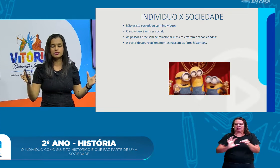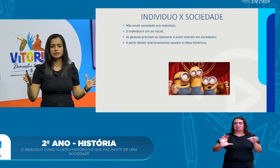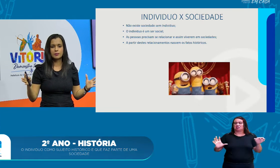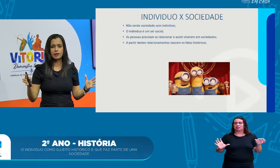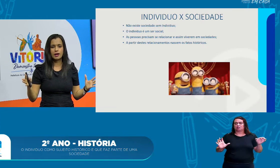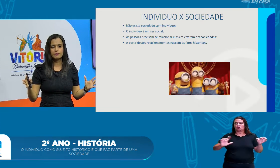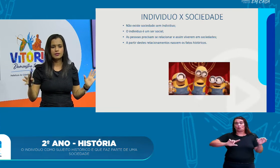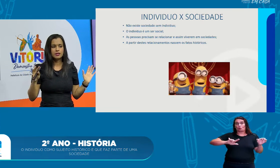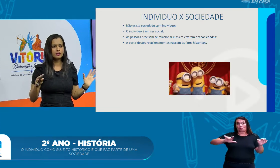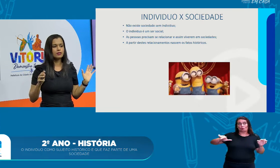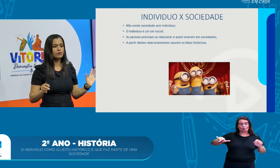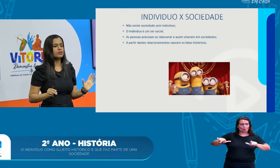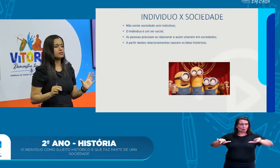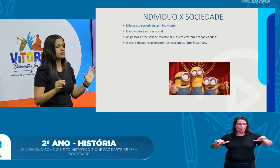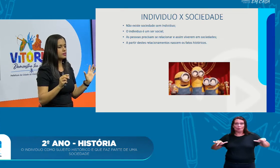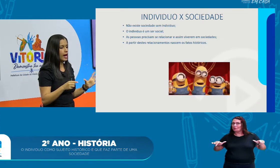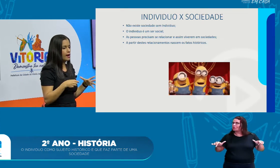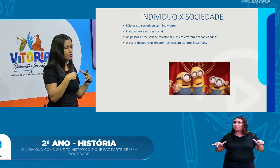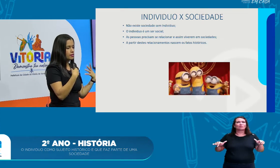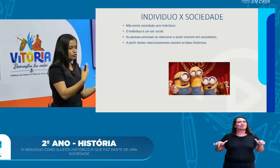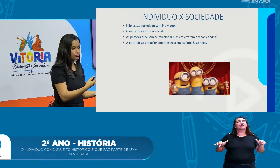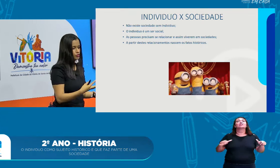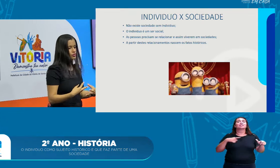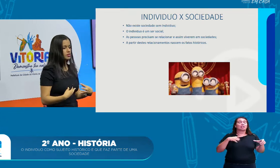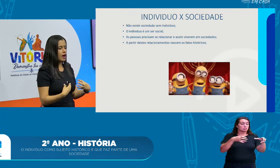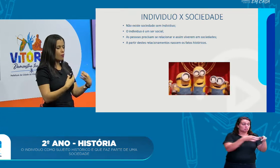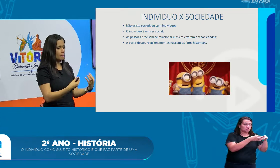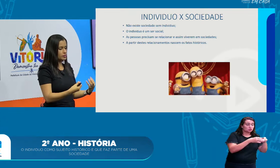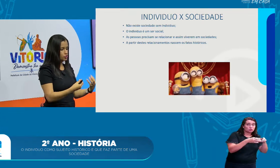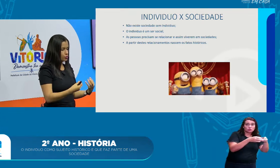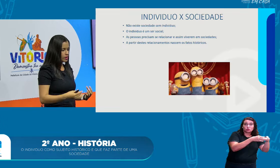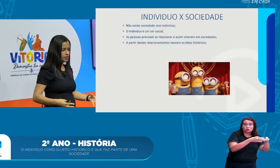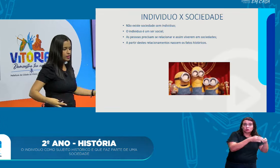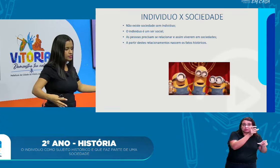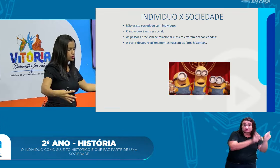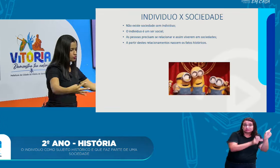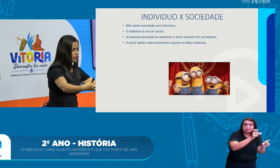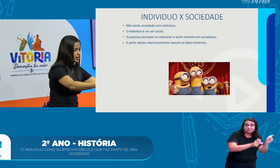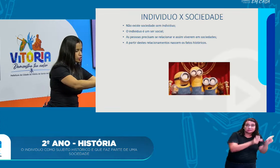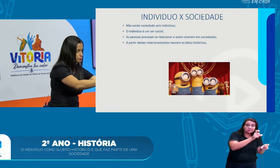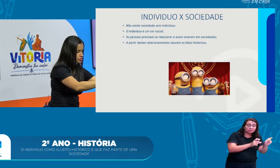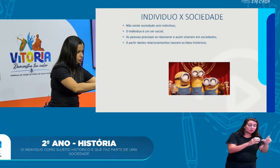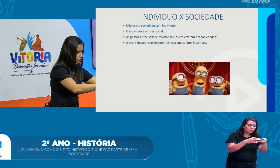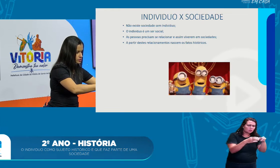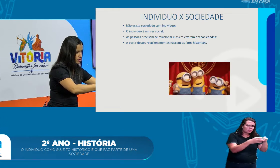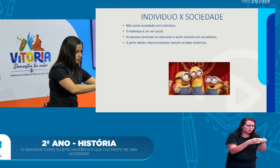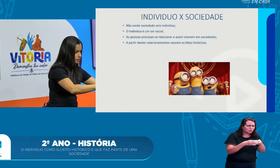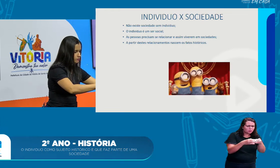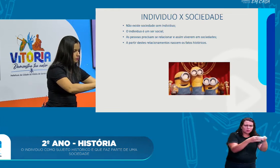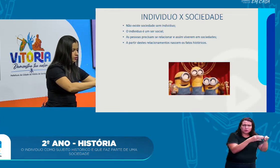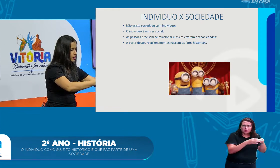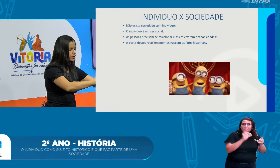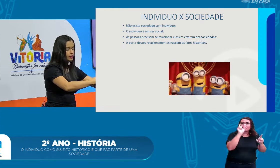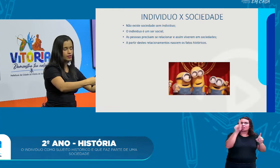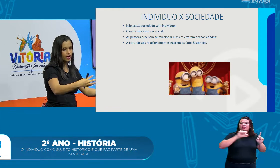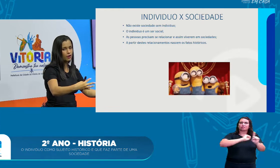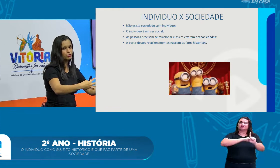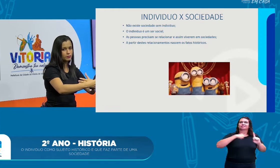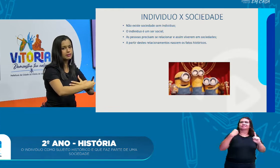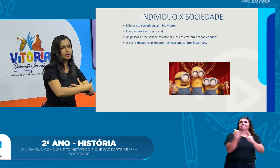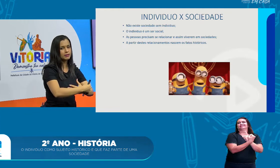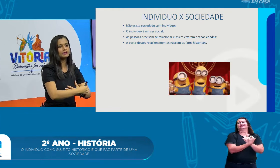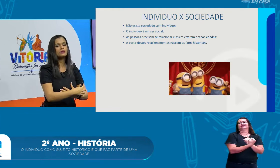não podem se separar. Então, se há indivíduo, se há uma pessoa e existem várias pessoas ali, ele